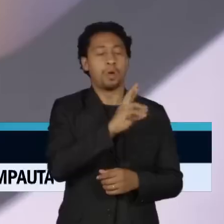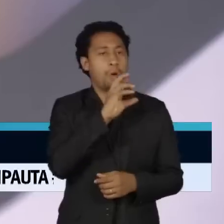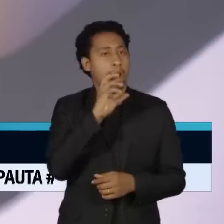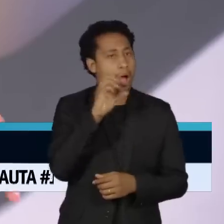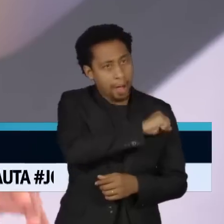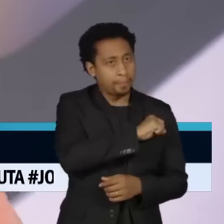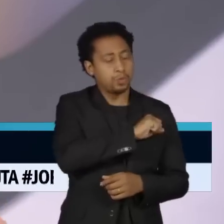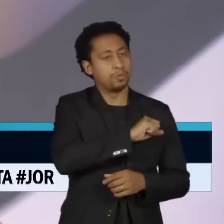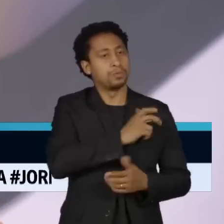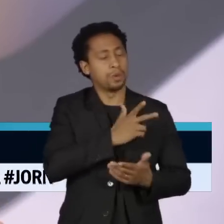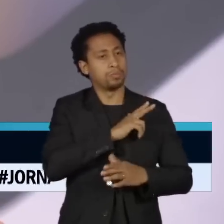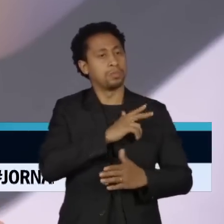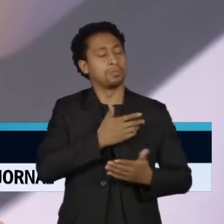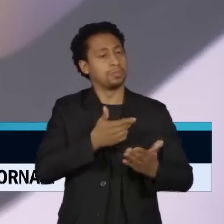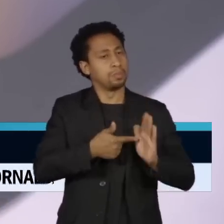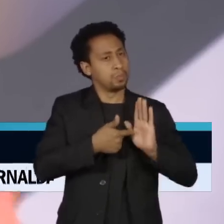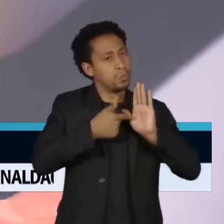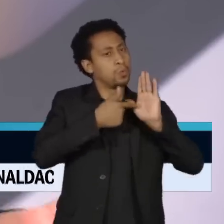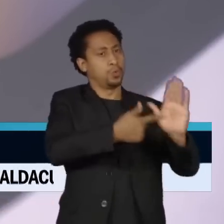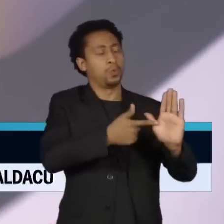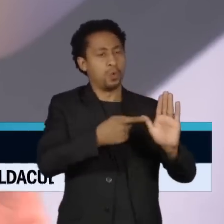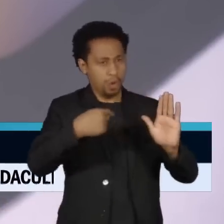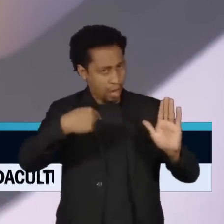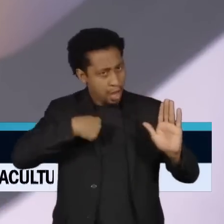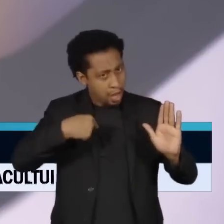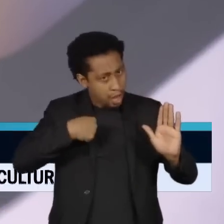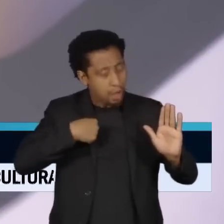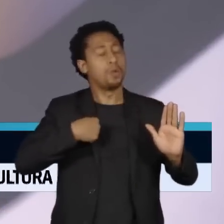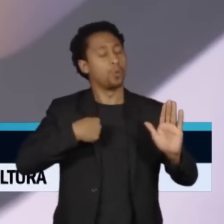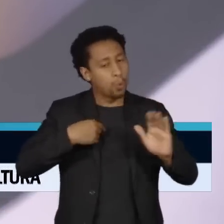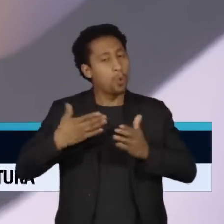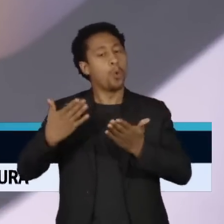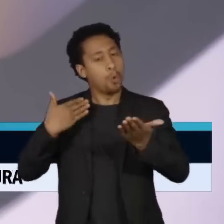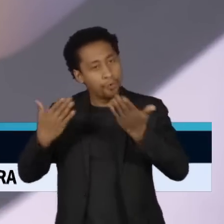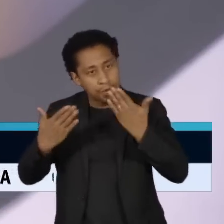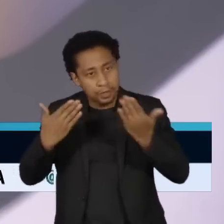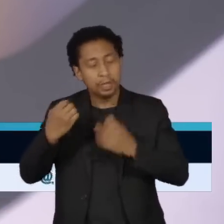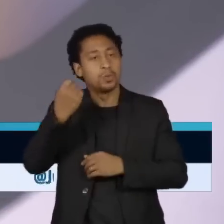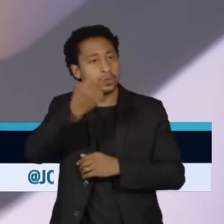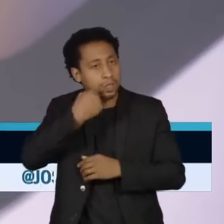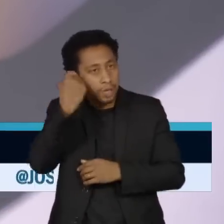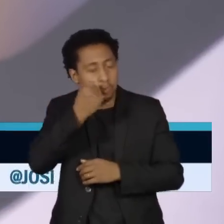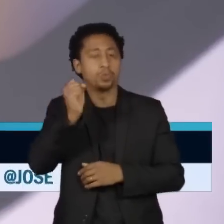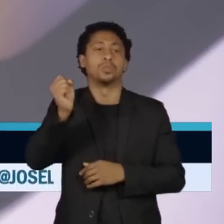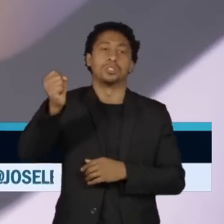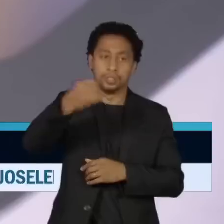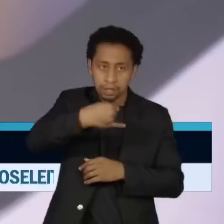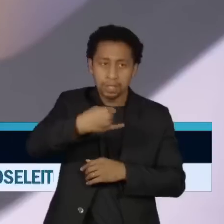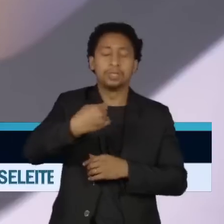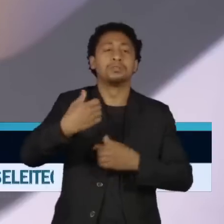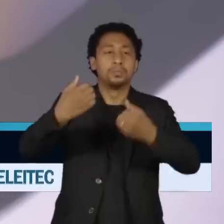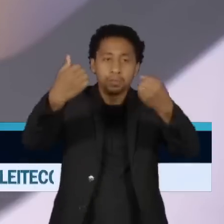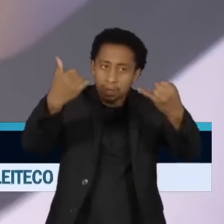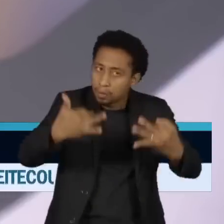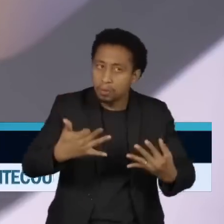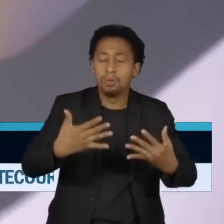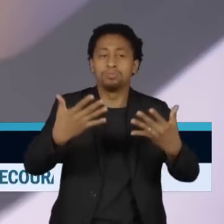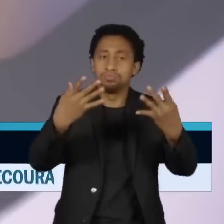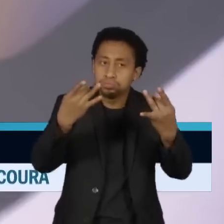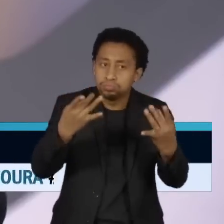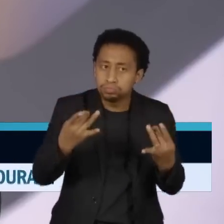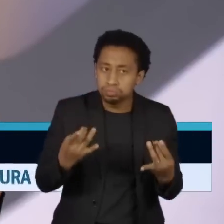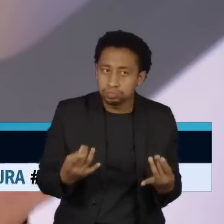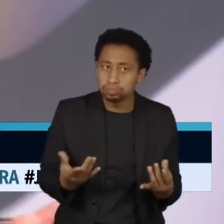posicionar, em tentar mostrar que ele teve a reunião, ele foi muito claro, teve a reunião e o